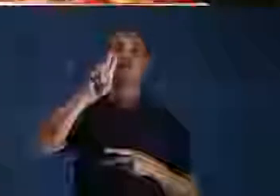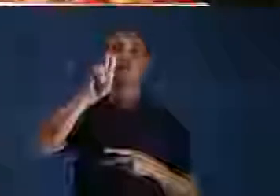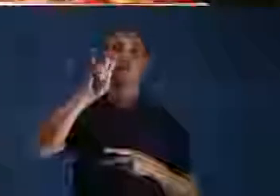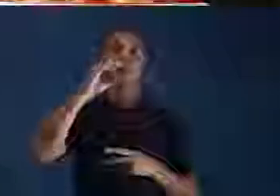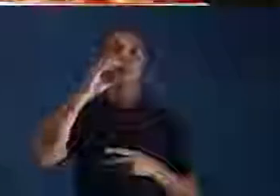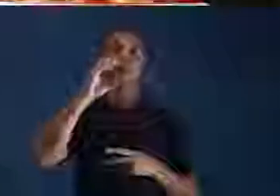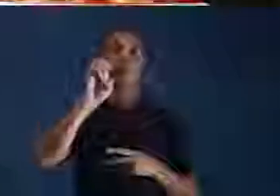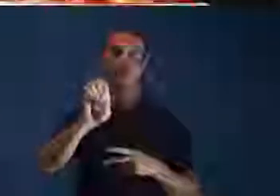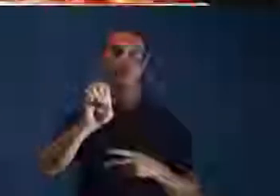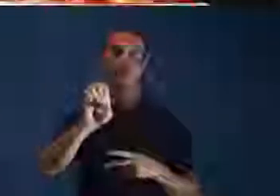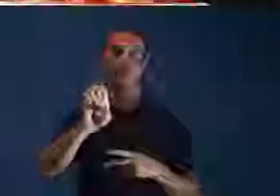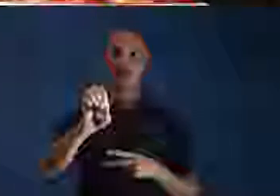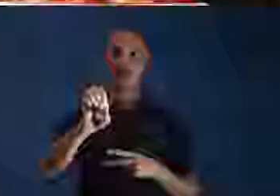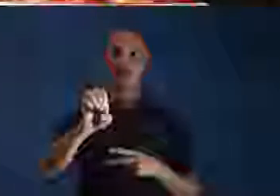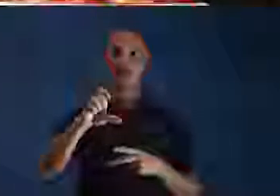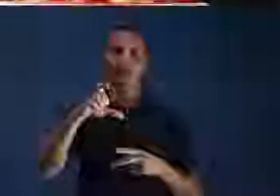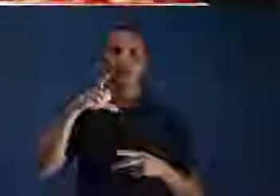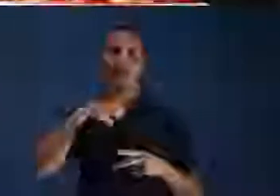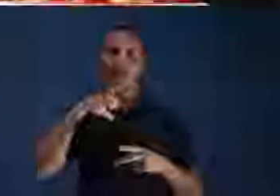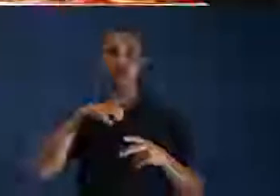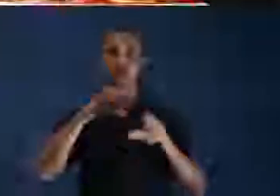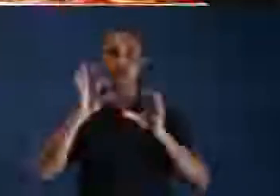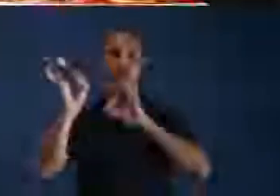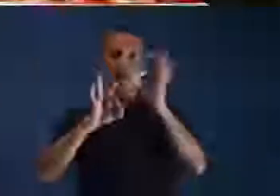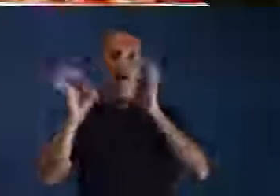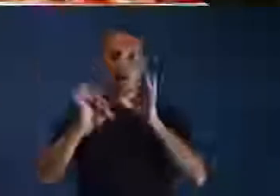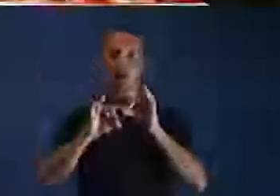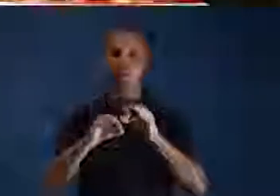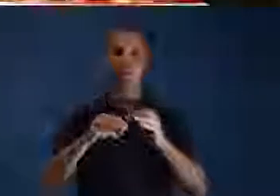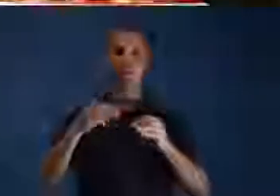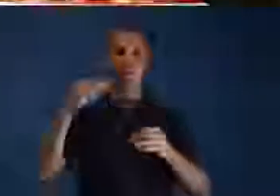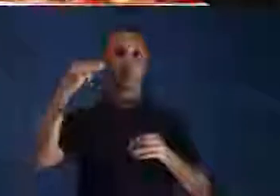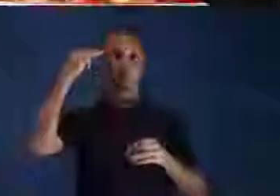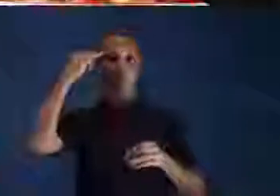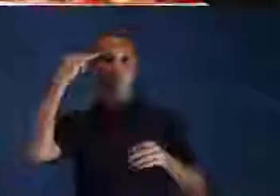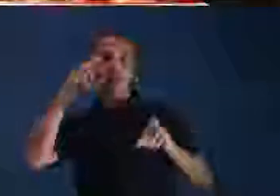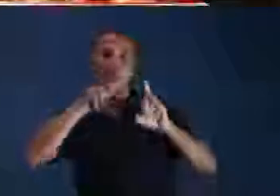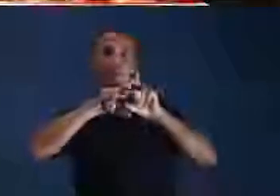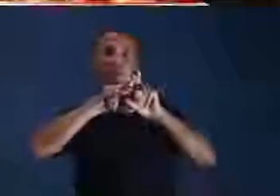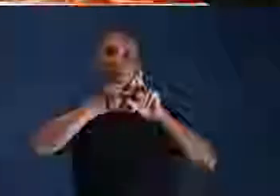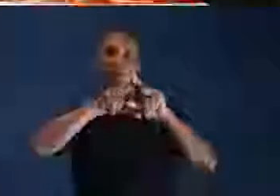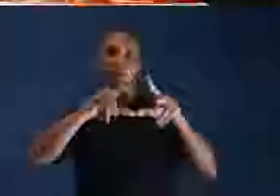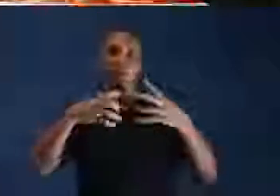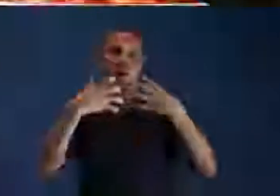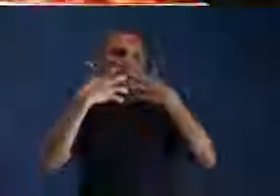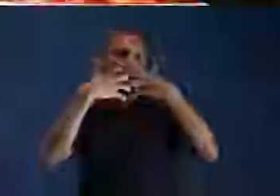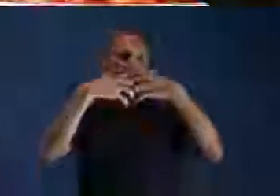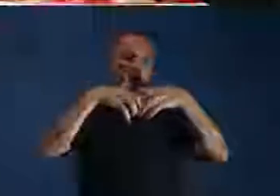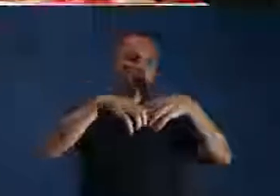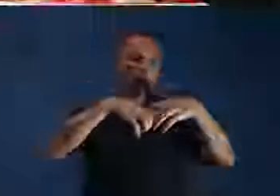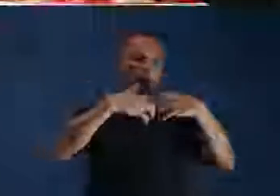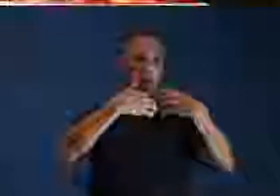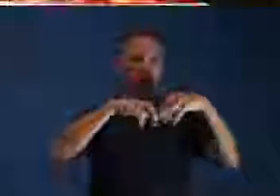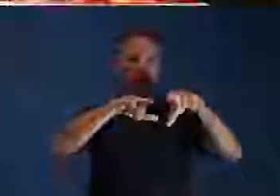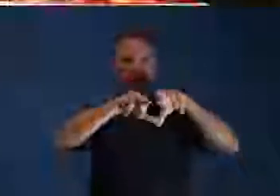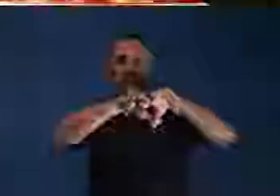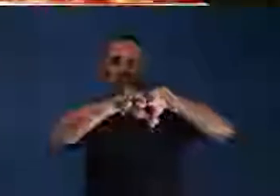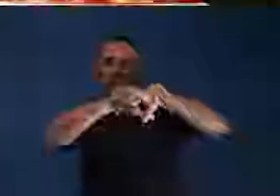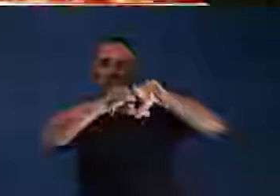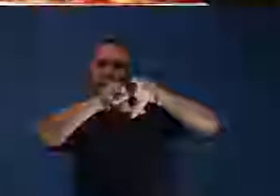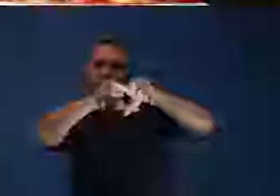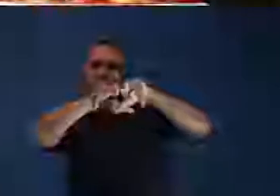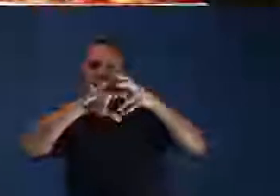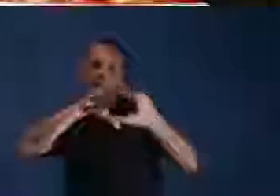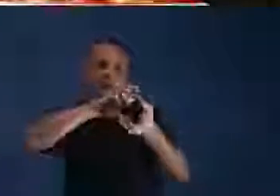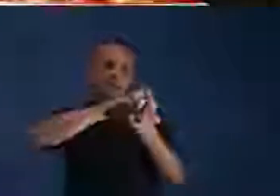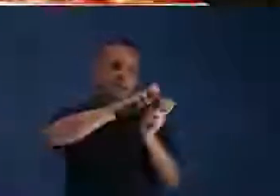com tríglifos, ábacos, métopes as engrenagens de suas máquinas de triturar carne, os